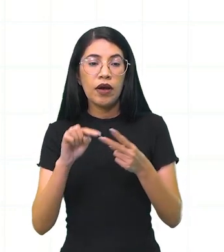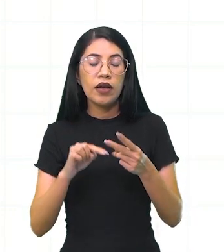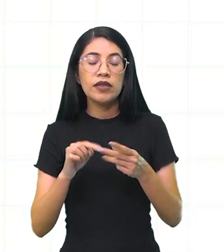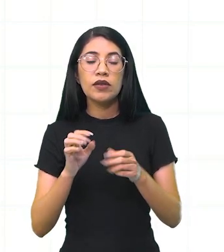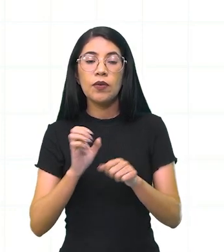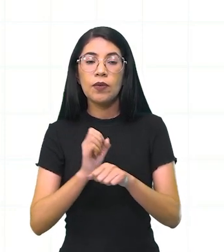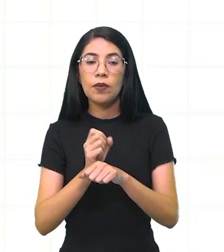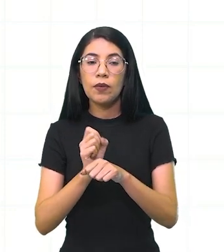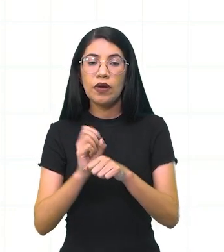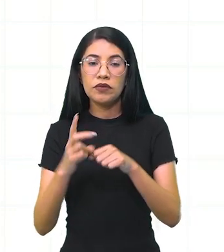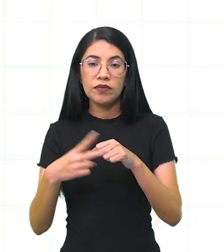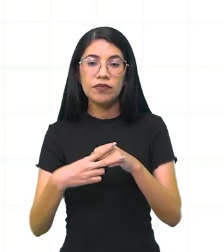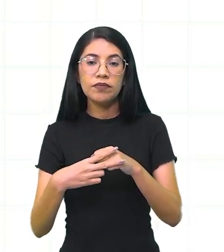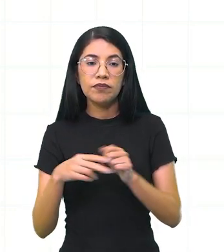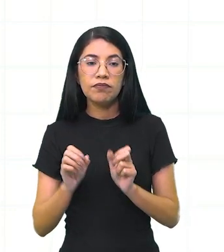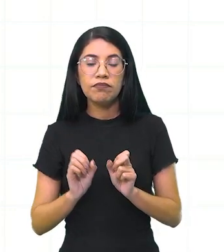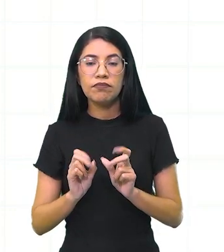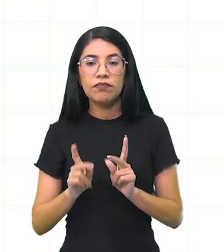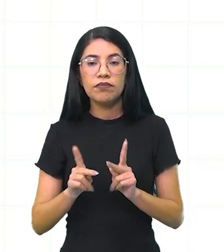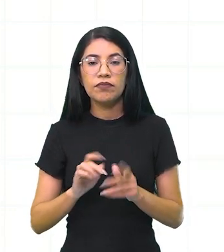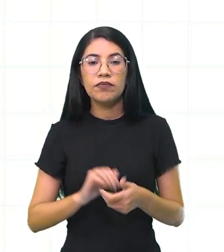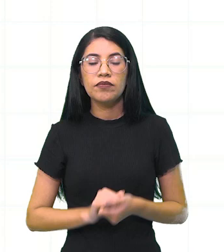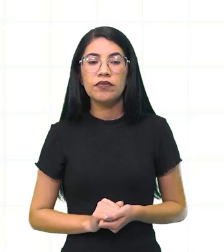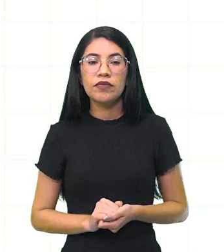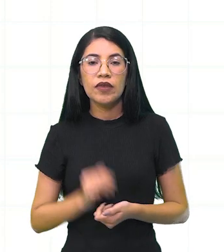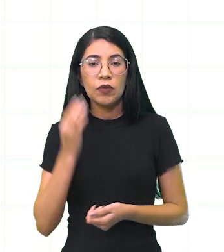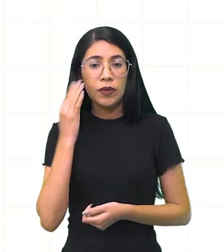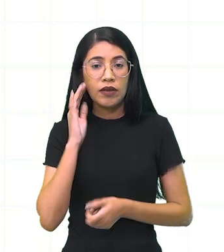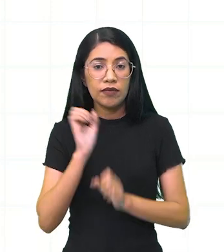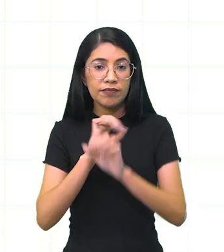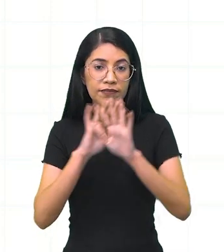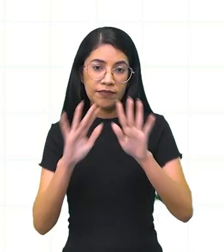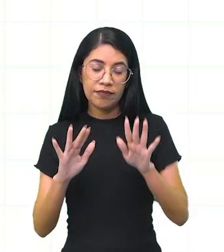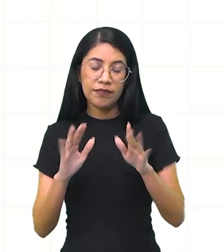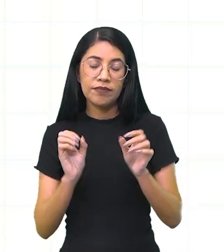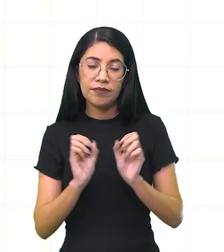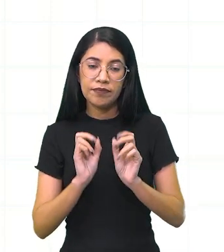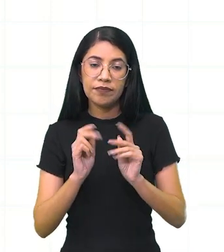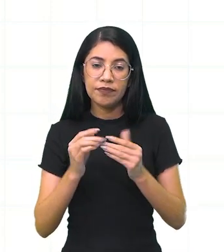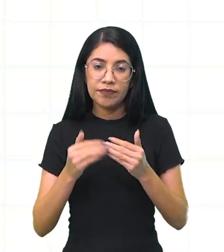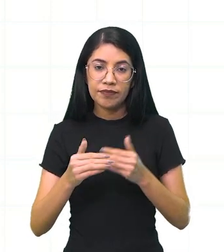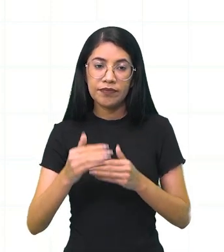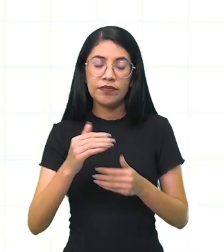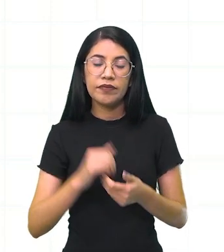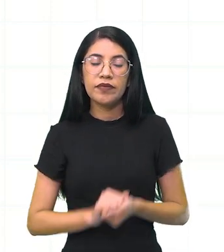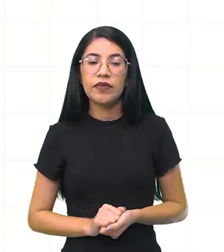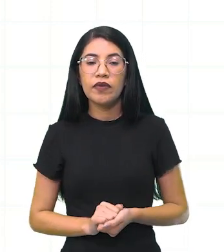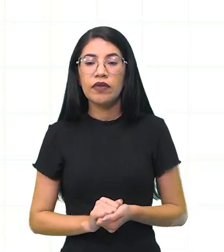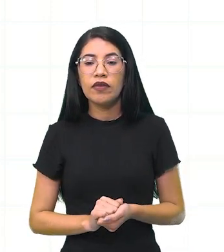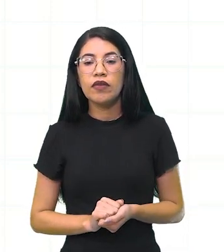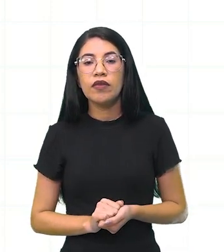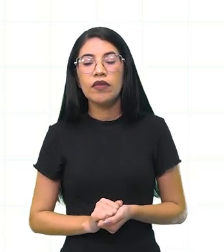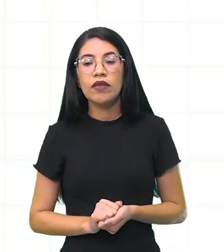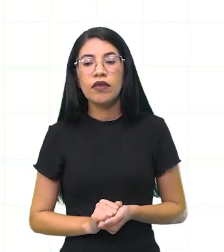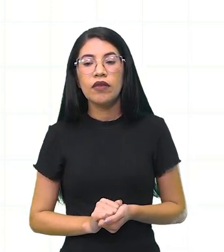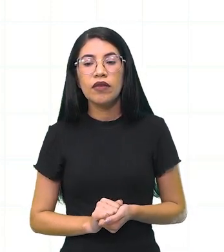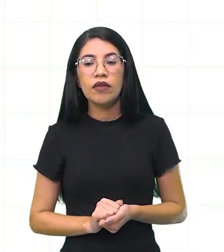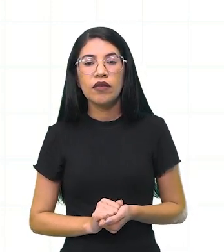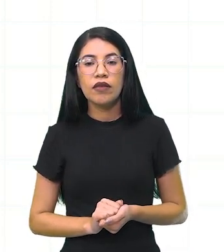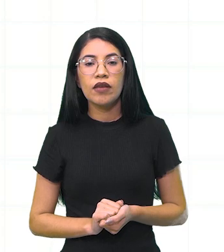advérbios. Certo, pessoal? Entendido até aqui? Muito bem. Nós vamos ver agora, então, vocês